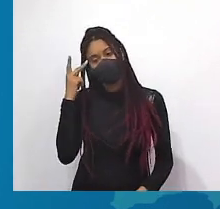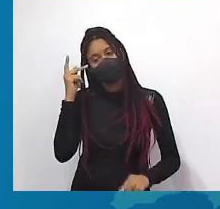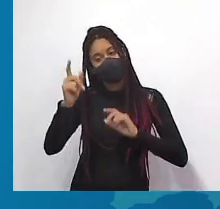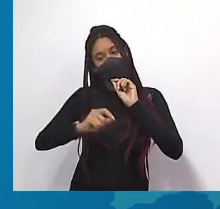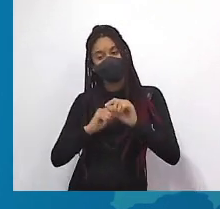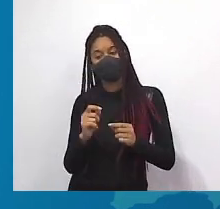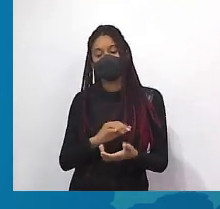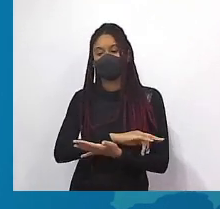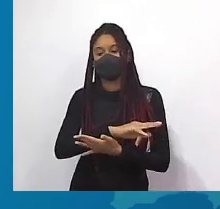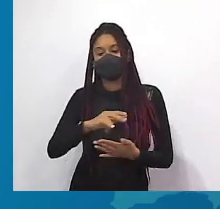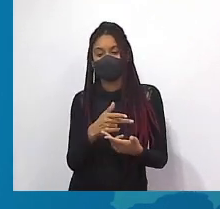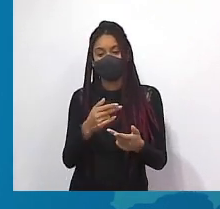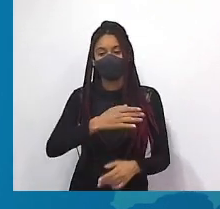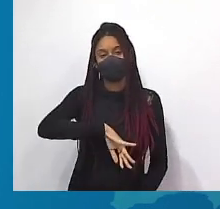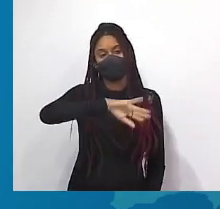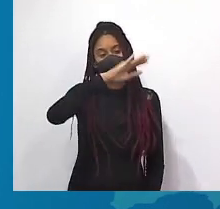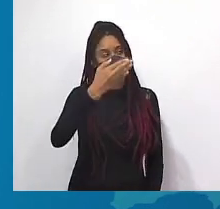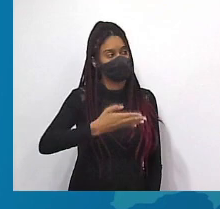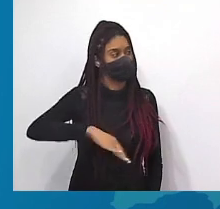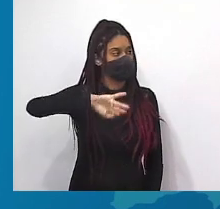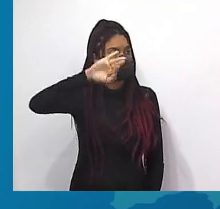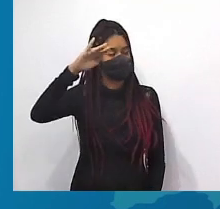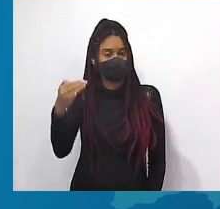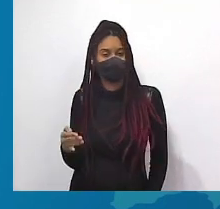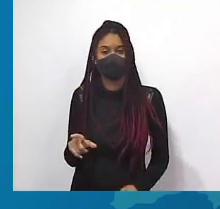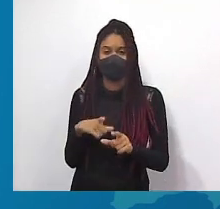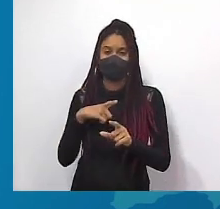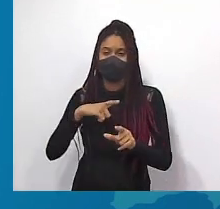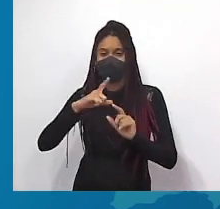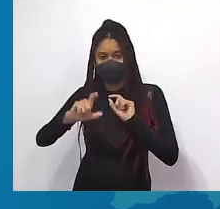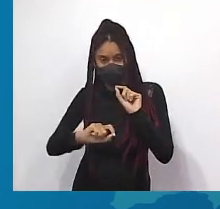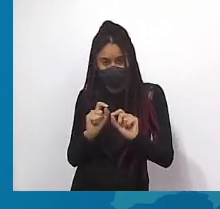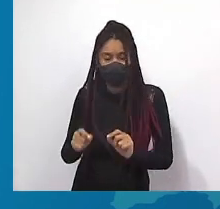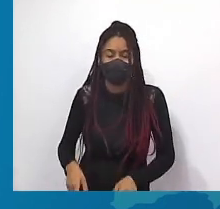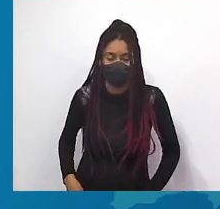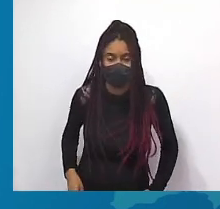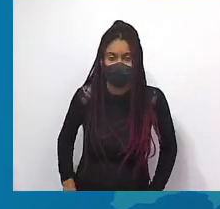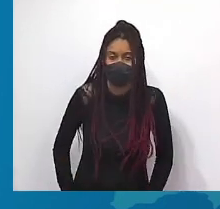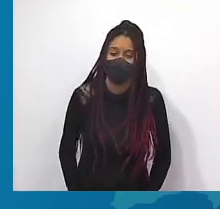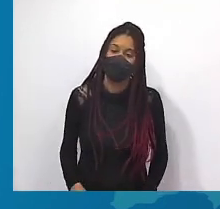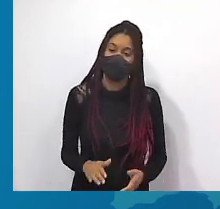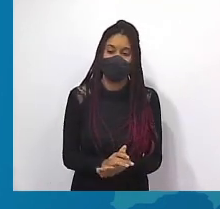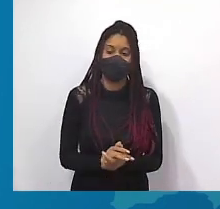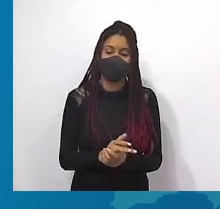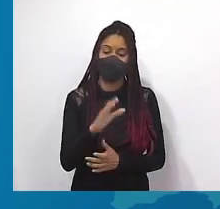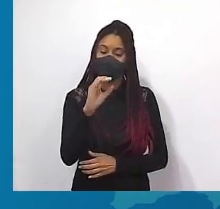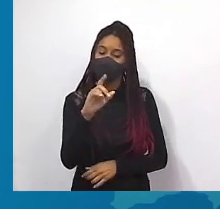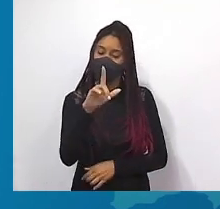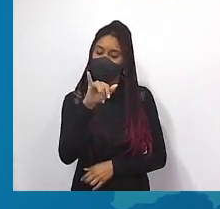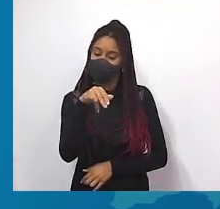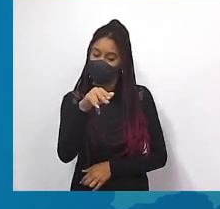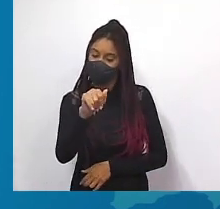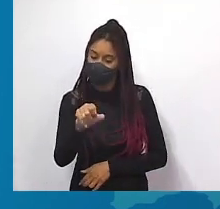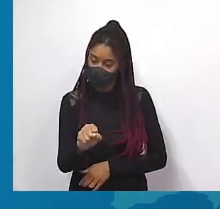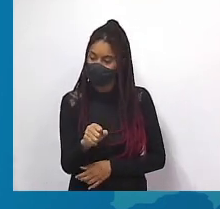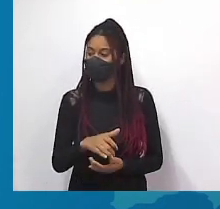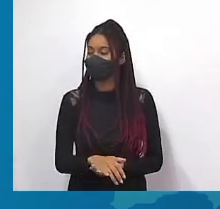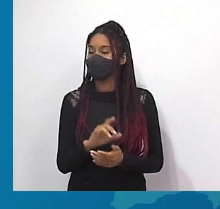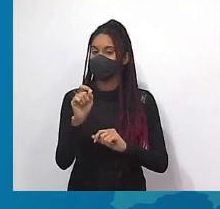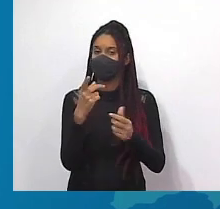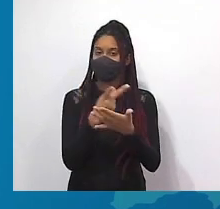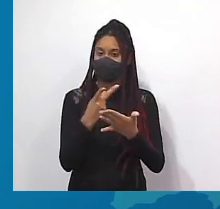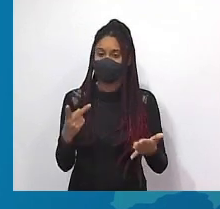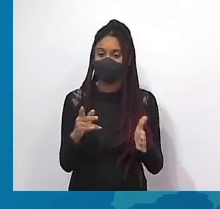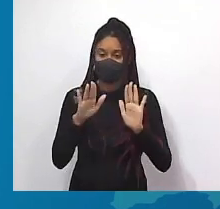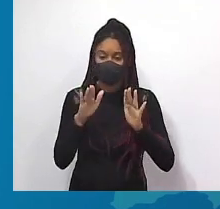de montanhas, tá? Montanhas não, morros, colinas, são regiões montanhosas, digamos assim. E aí o que acontece?